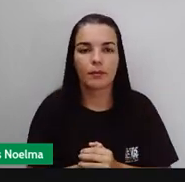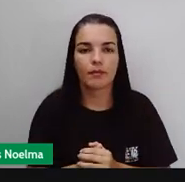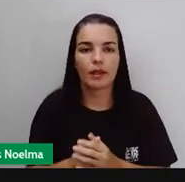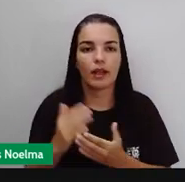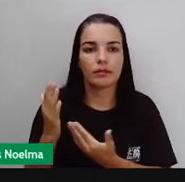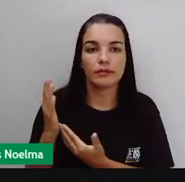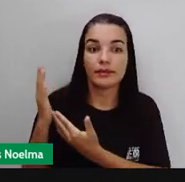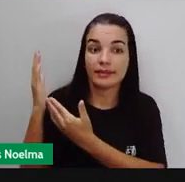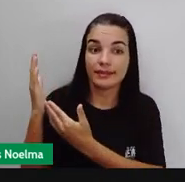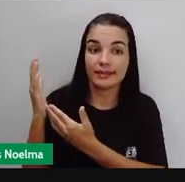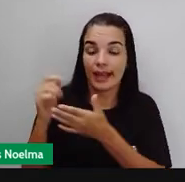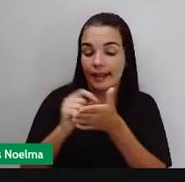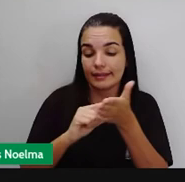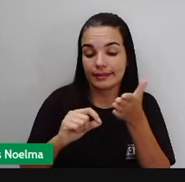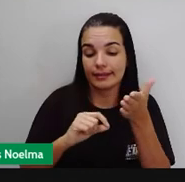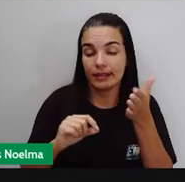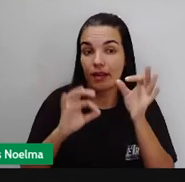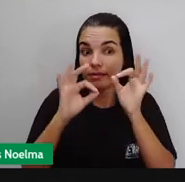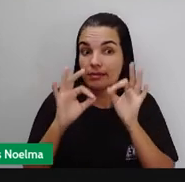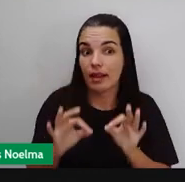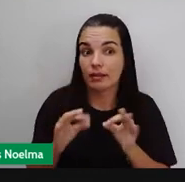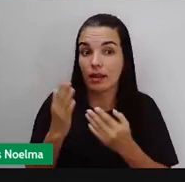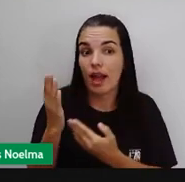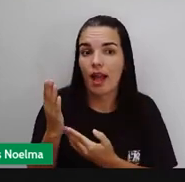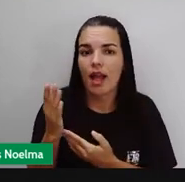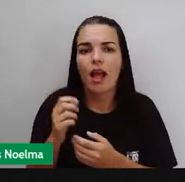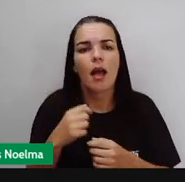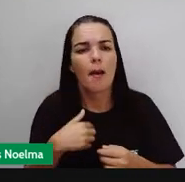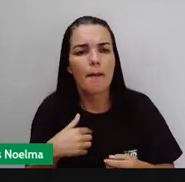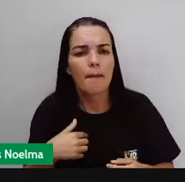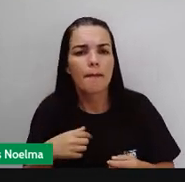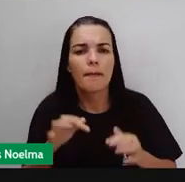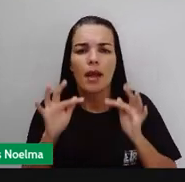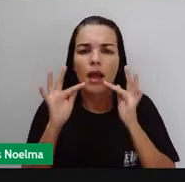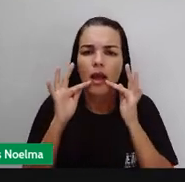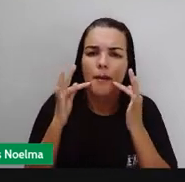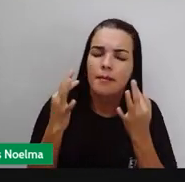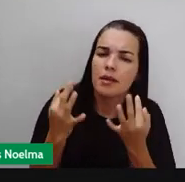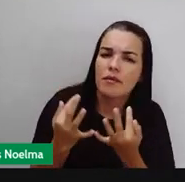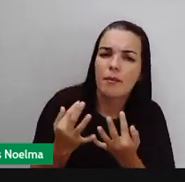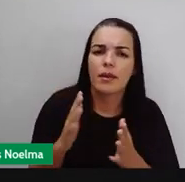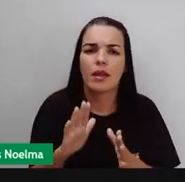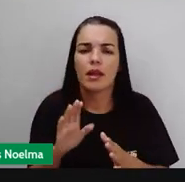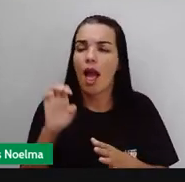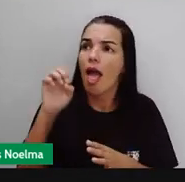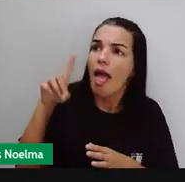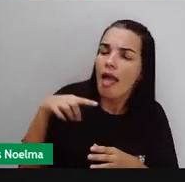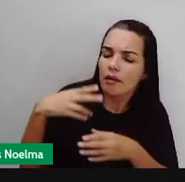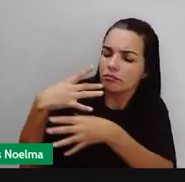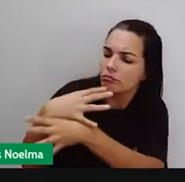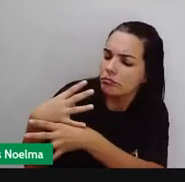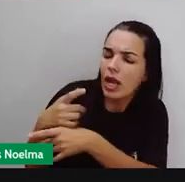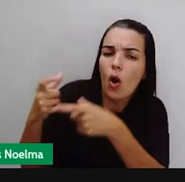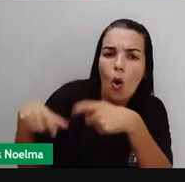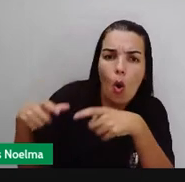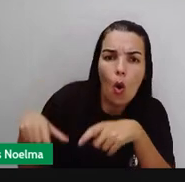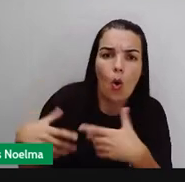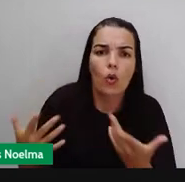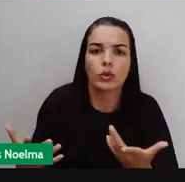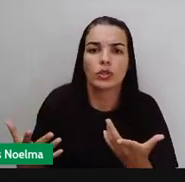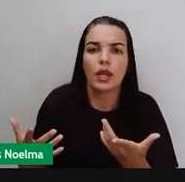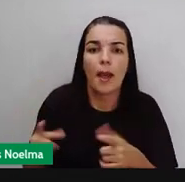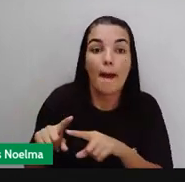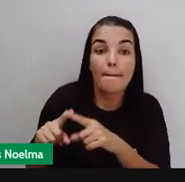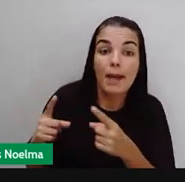que é esse texto que vocês vão escrever aí no caderno de história. Assim, vocês podem começar Minha família é de o local que ela é,